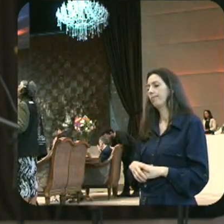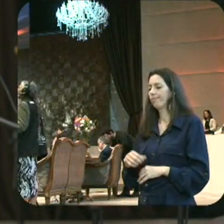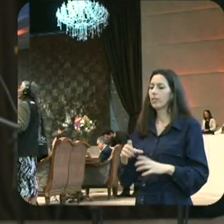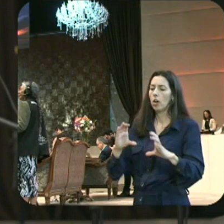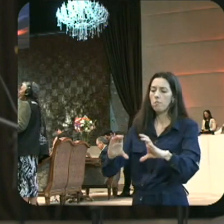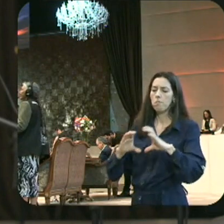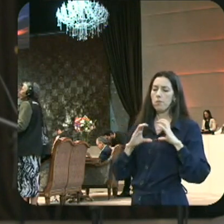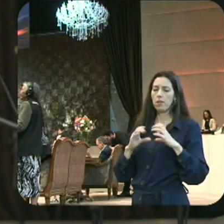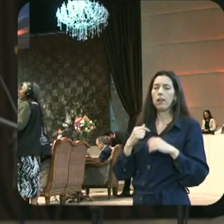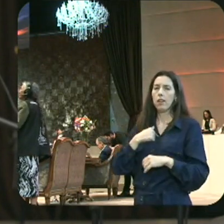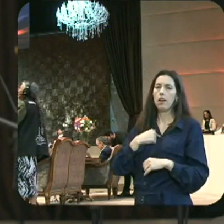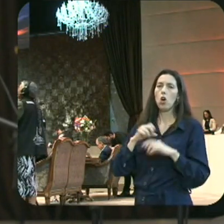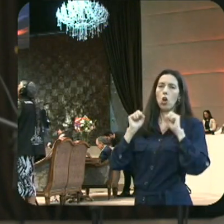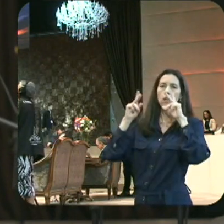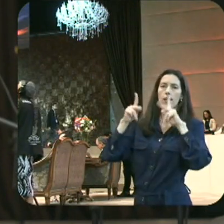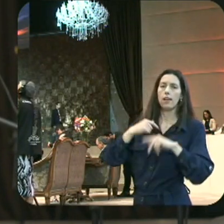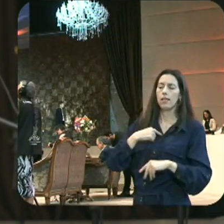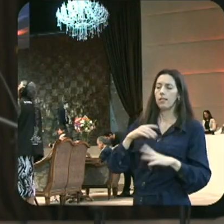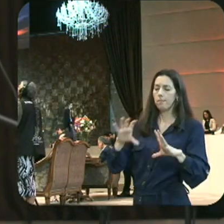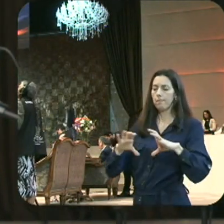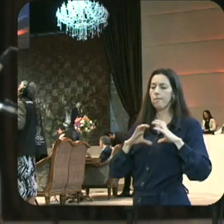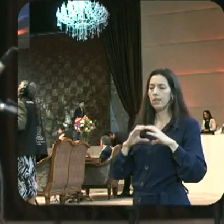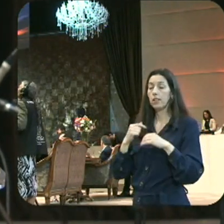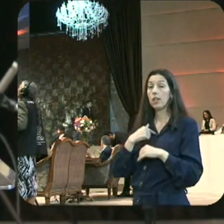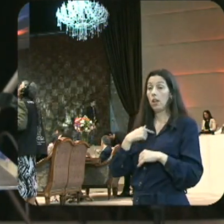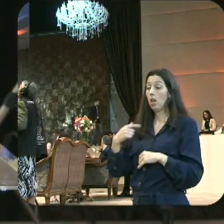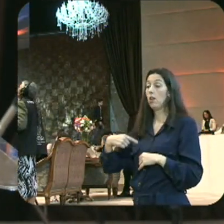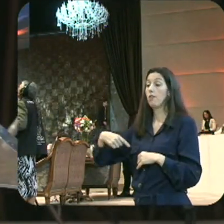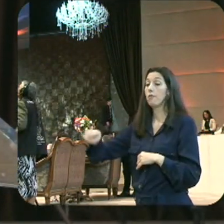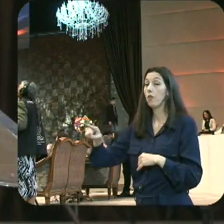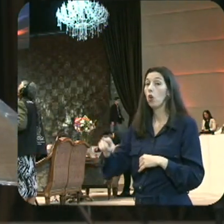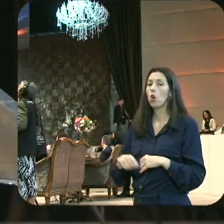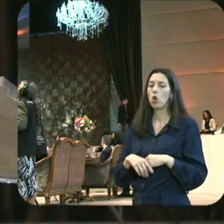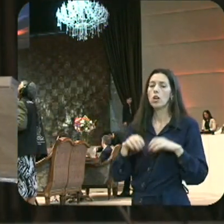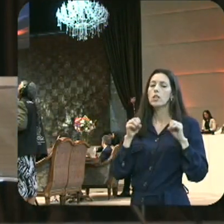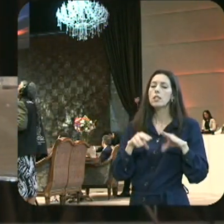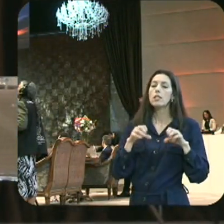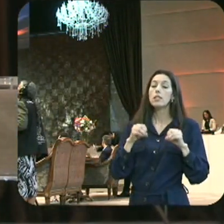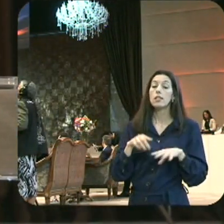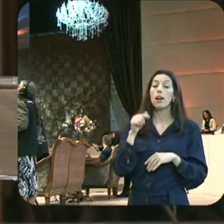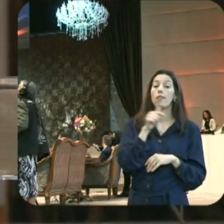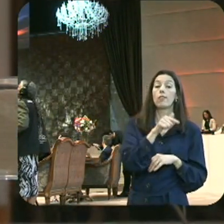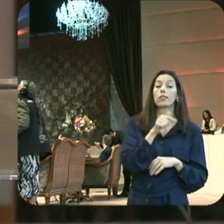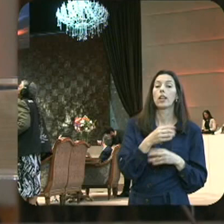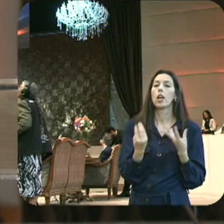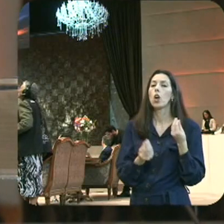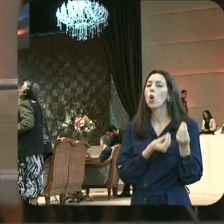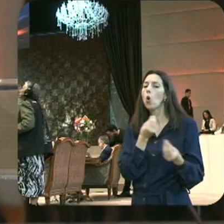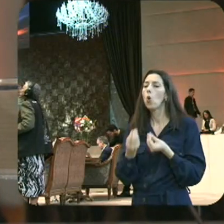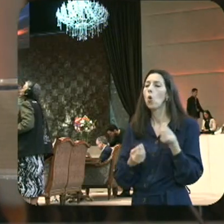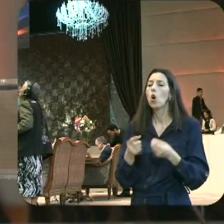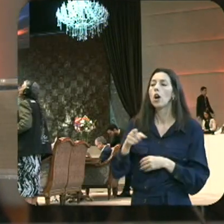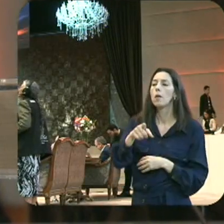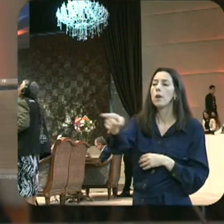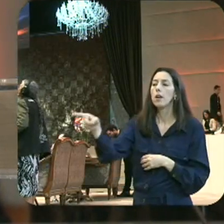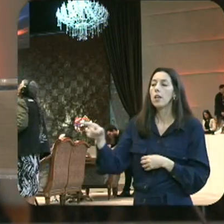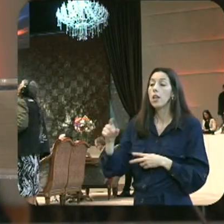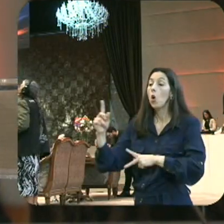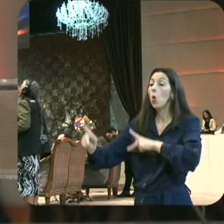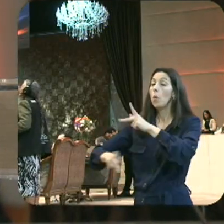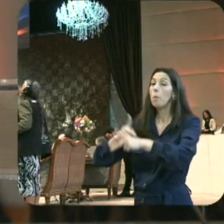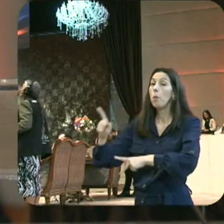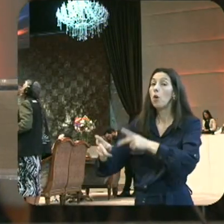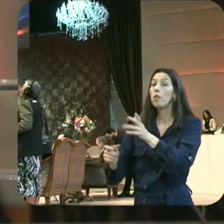Ele disse assim: ok, então eu vou te ensinar a como deixar esse povo